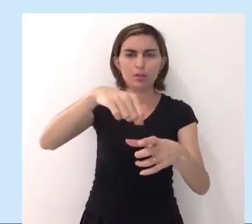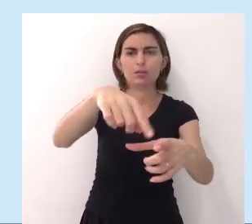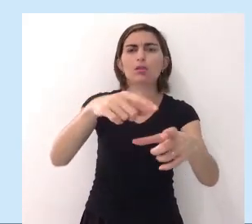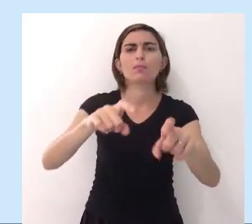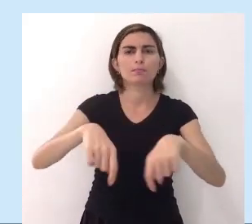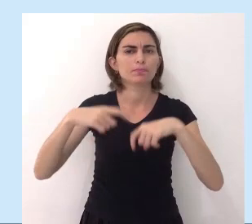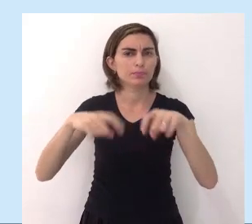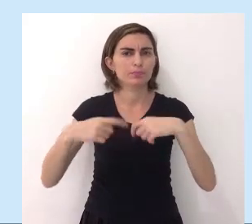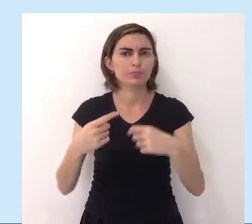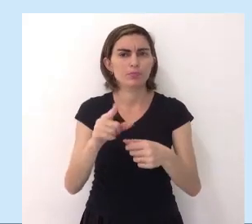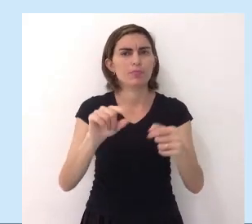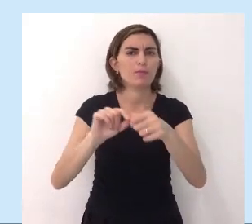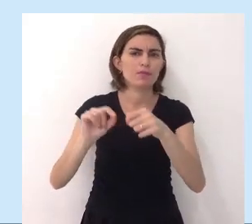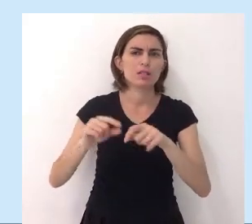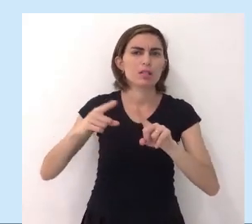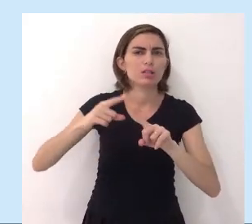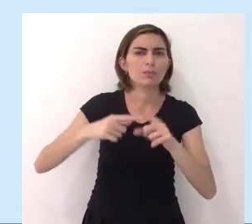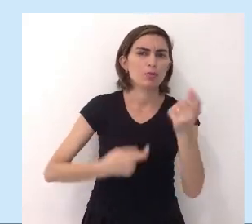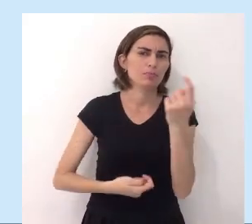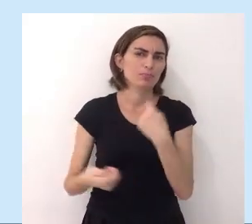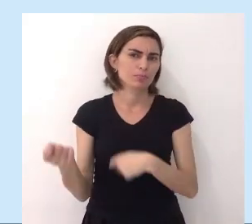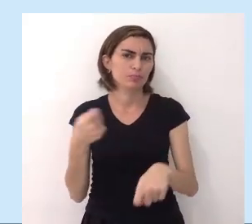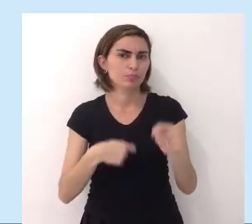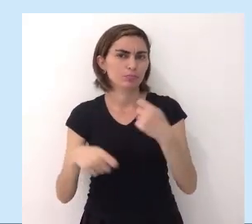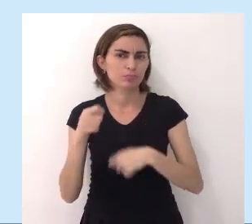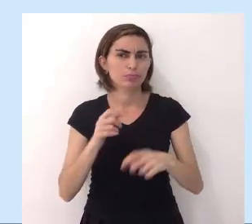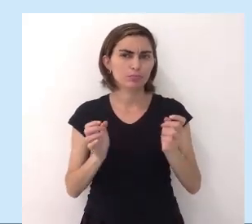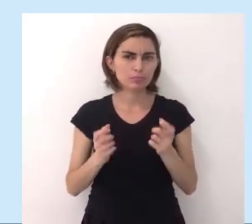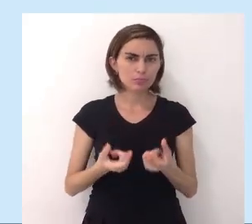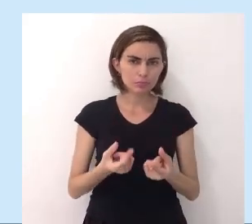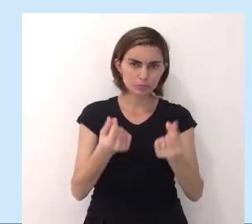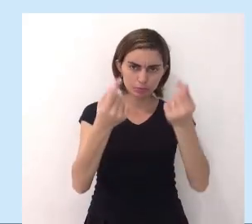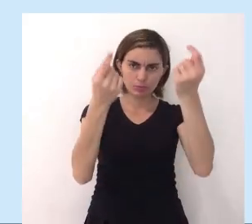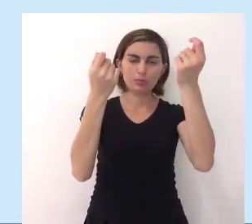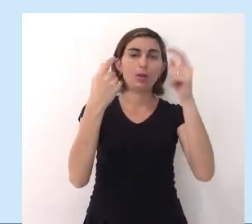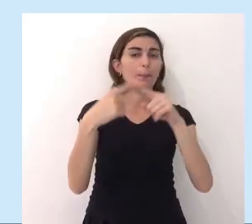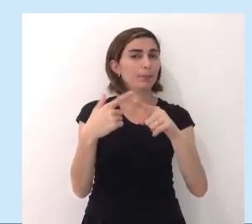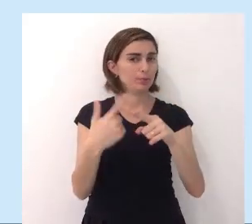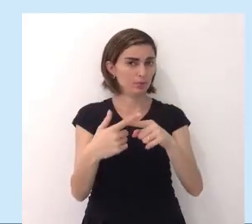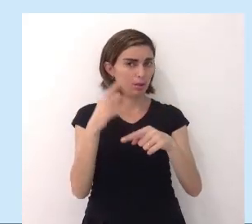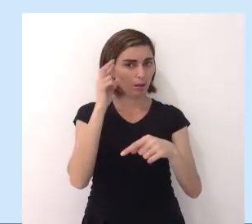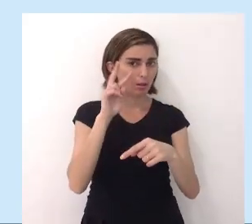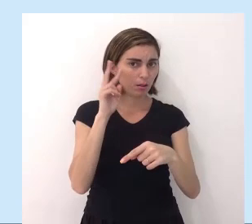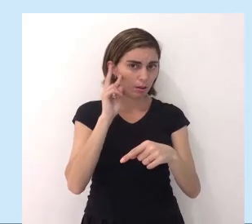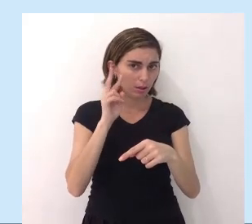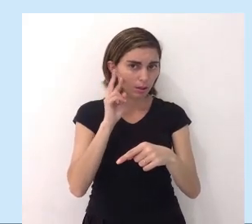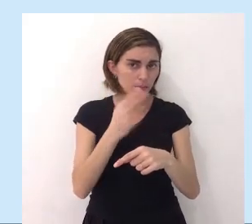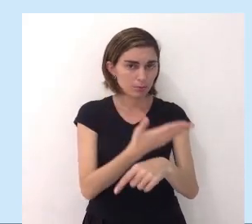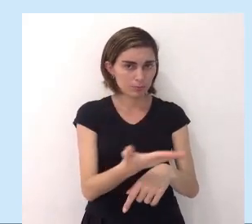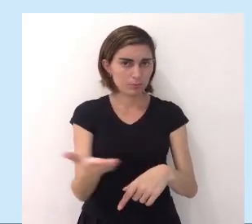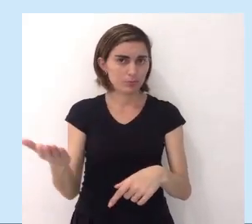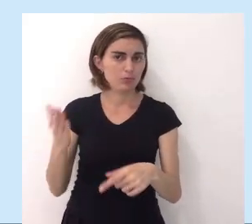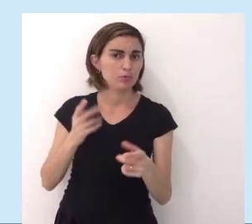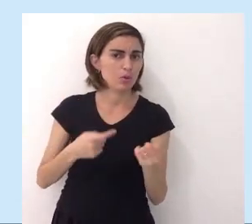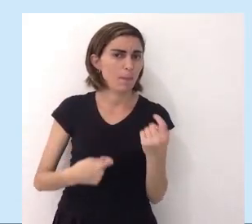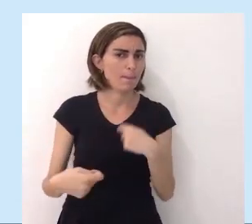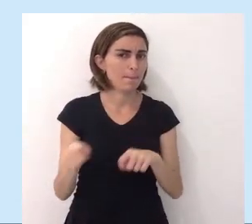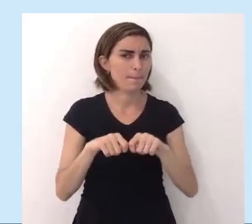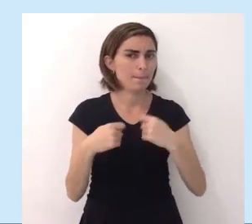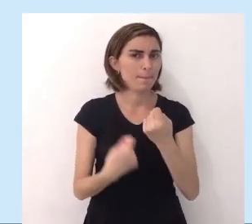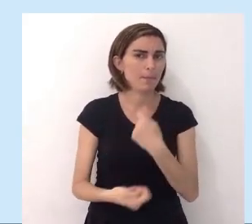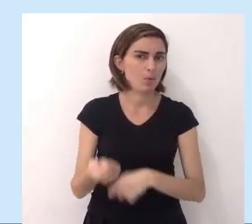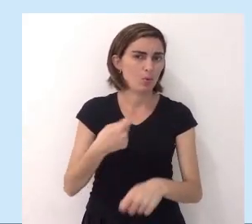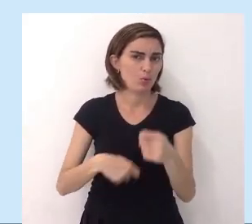você extrair, para você fazer algum tipo de comércio e enriquecer a colônia. Porque, lembrando que no